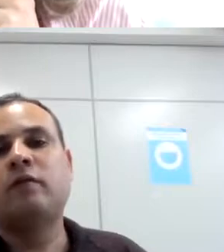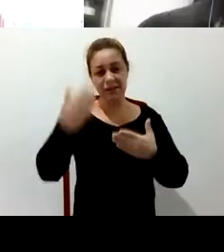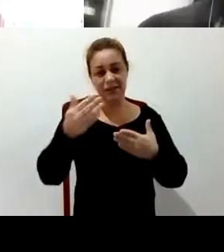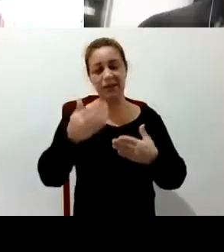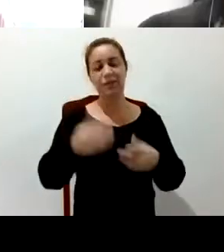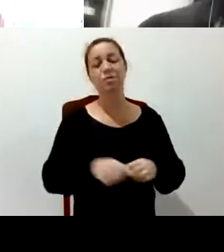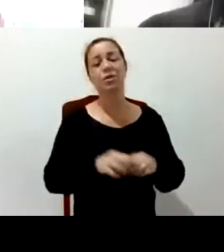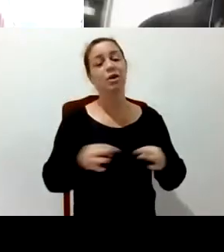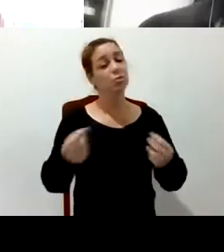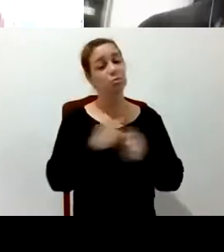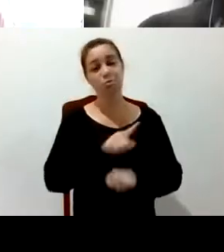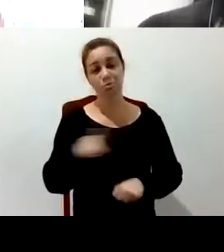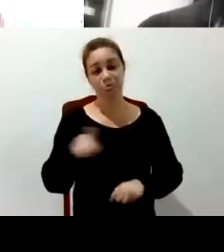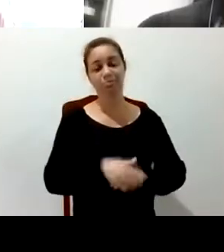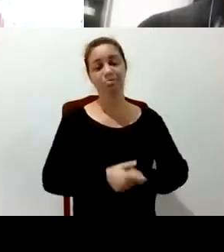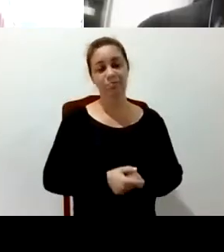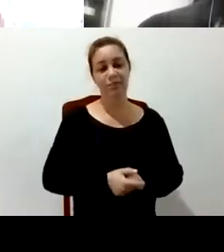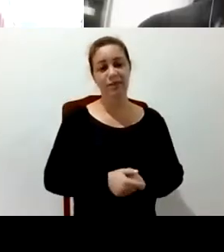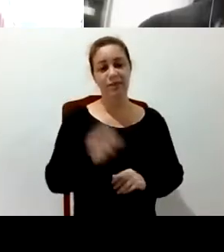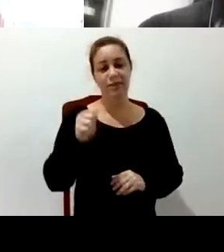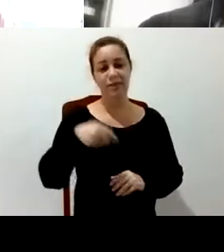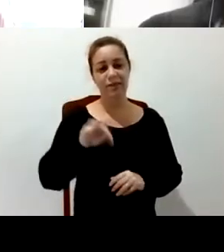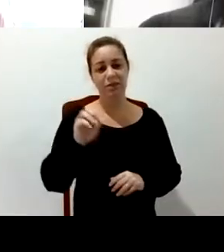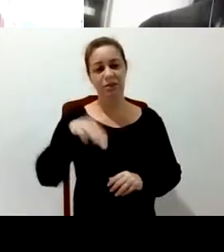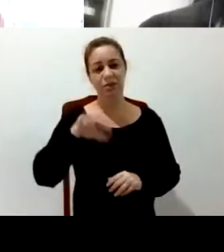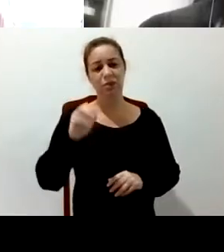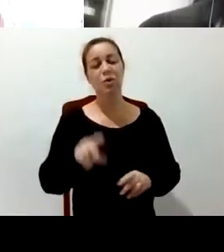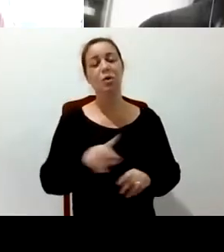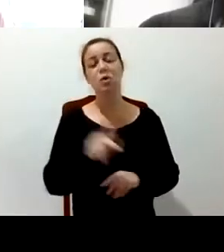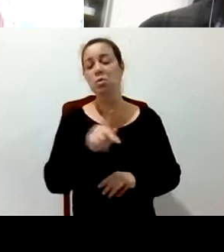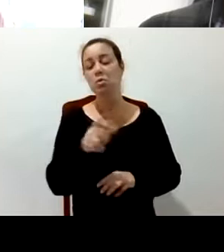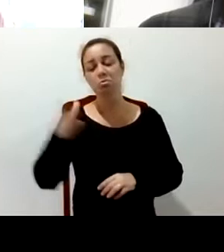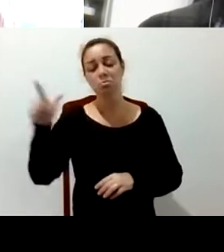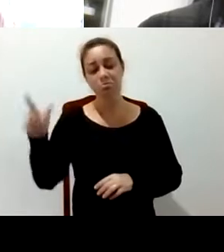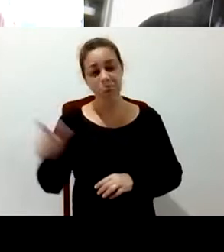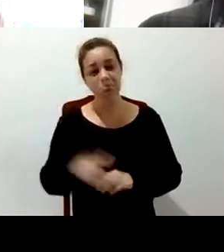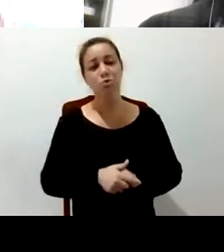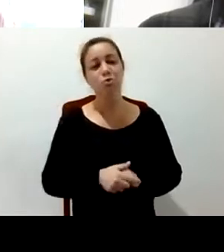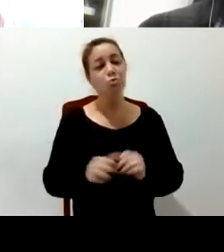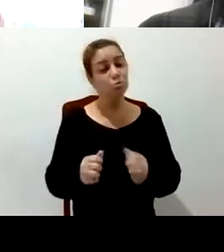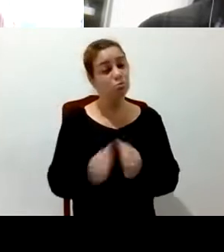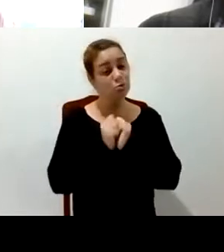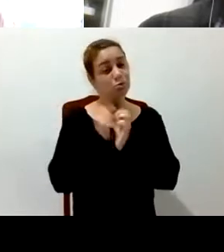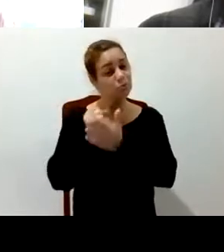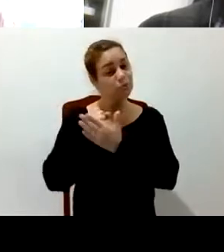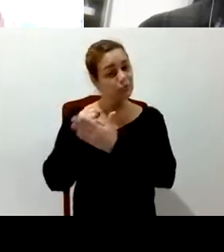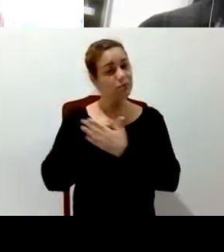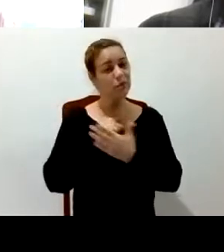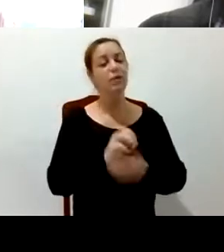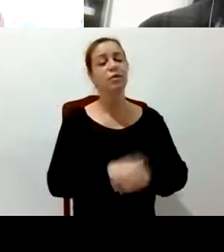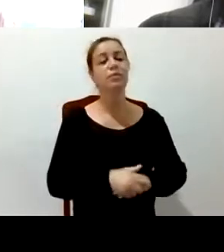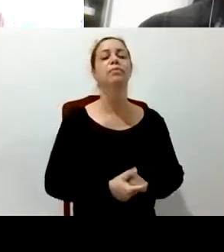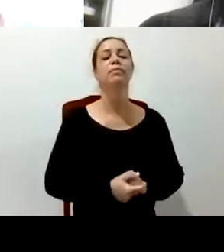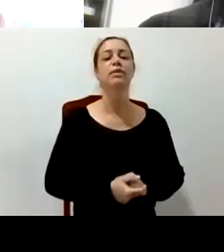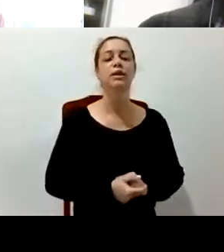também a todos vocês, né? Antônio, aí, né, os professores que participaram conosco no primeiro semestre,